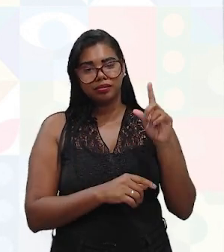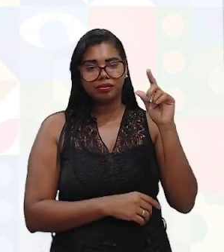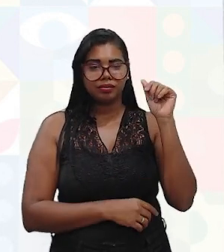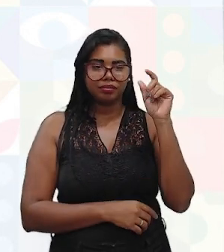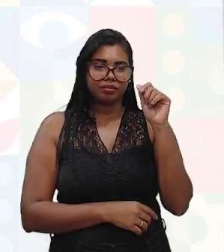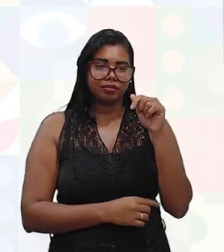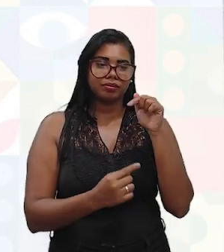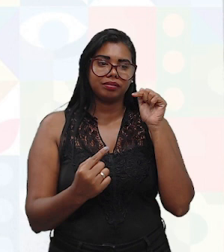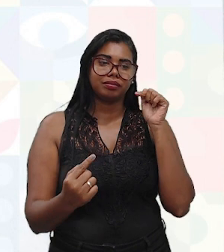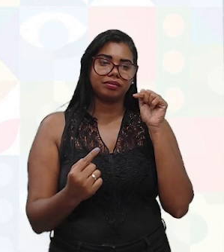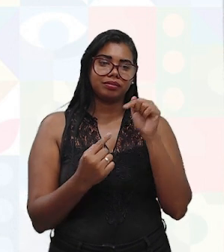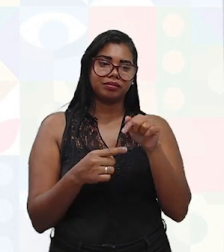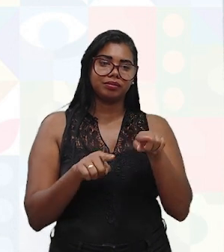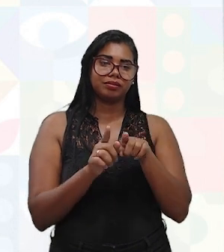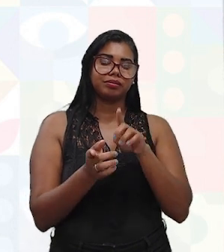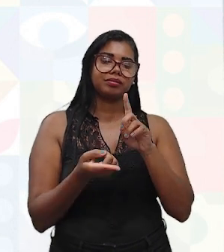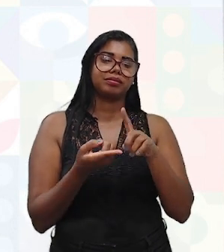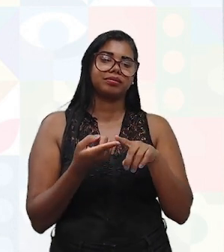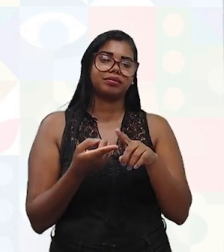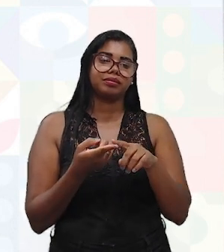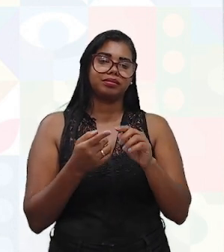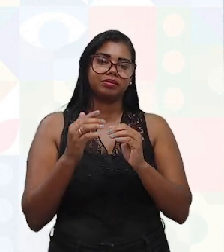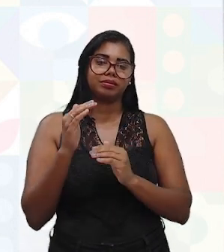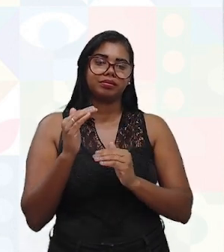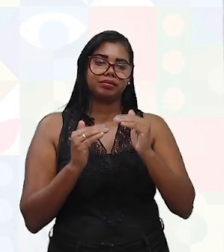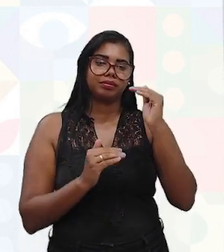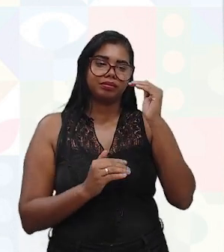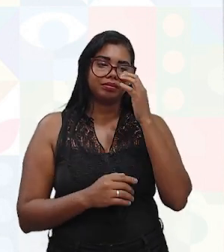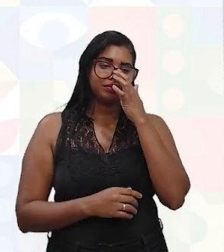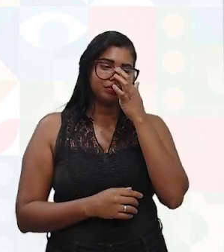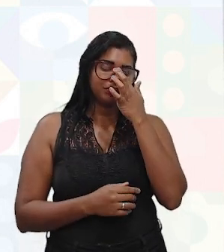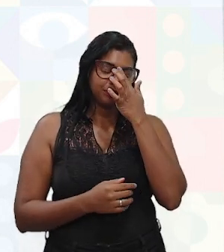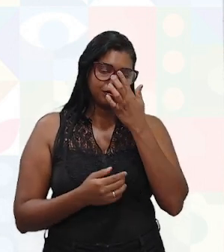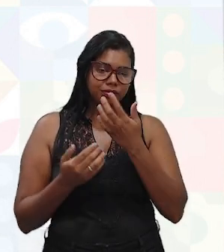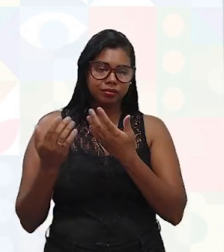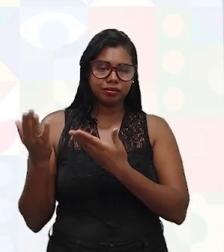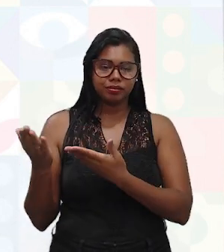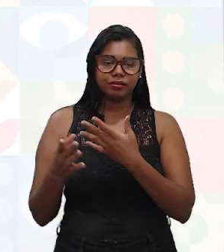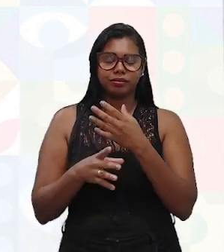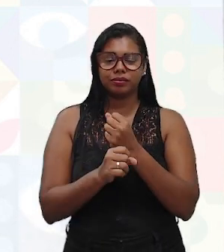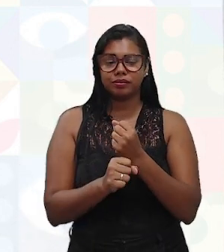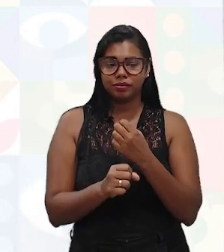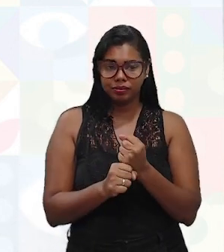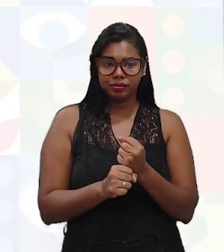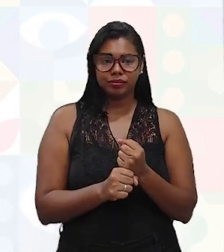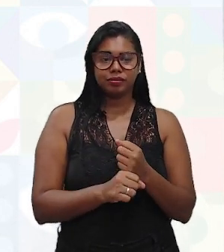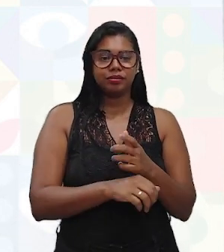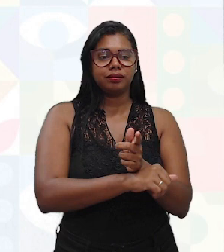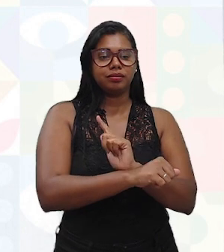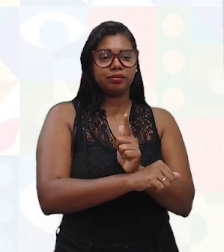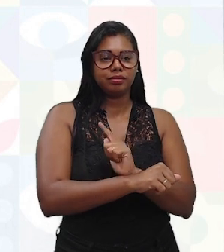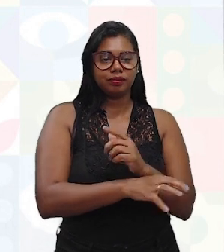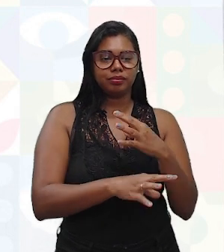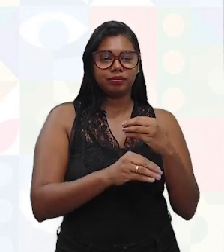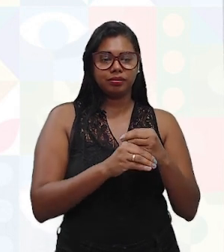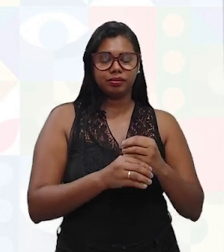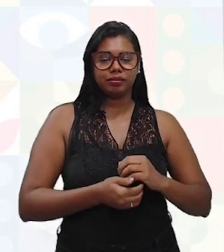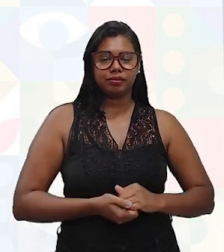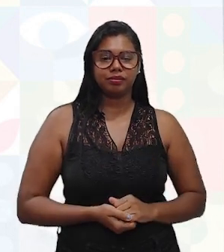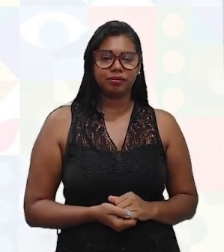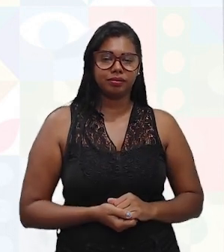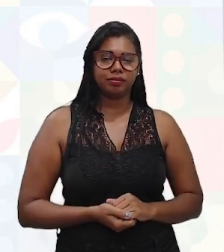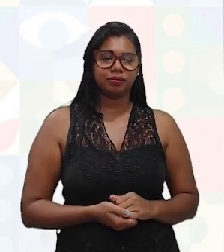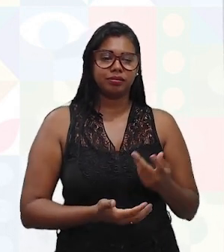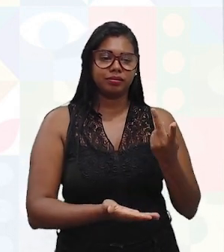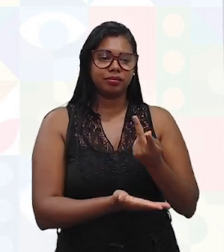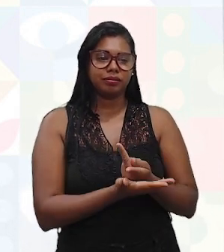de obtenção e mantendo um nível adequado de estoque. Esse cálculo depende da gestão de estoques para garantir